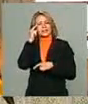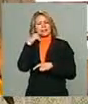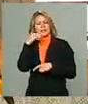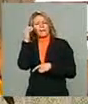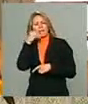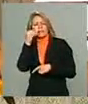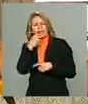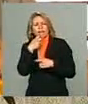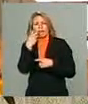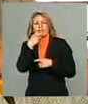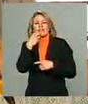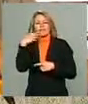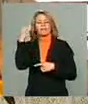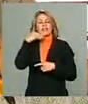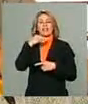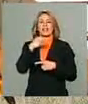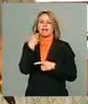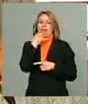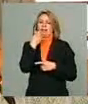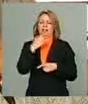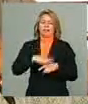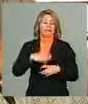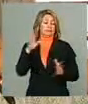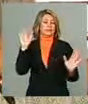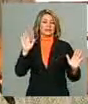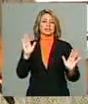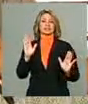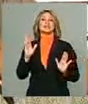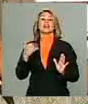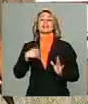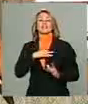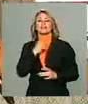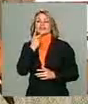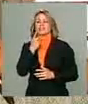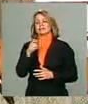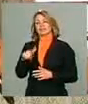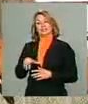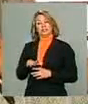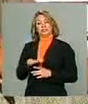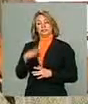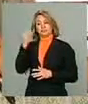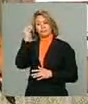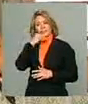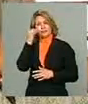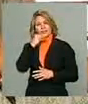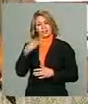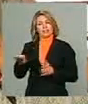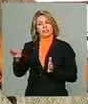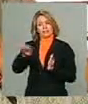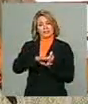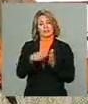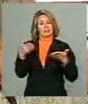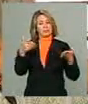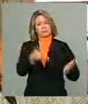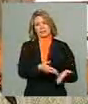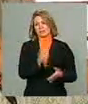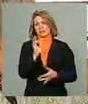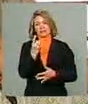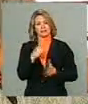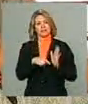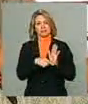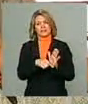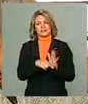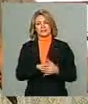ouvia a voz e para cantar então piorou né a gente falava isso daí é só tá aqui mesmo para ser mais